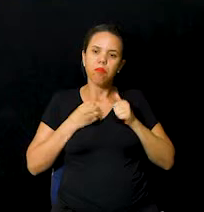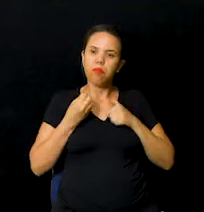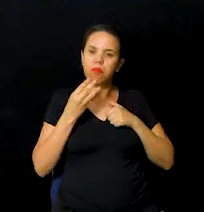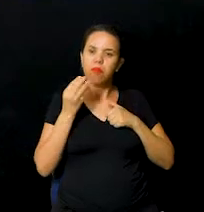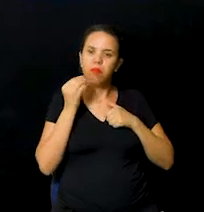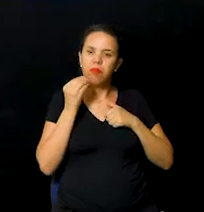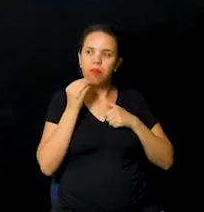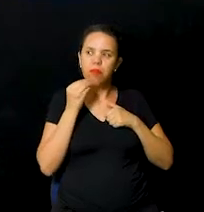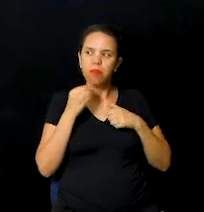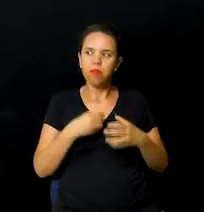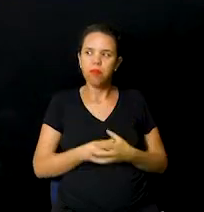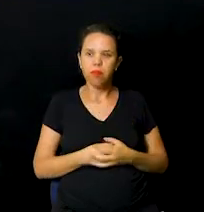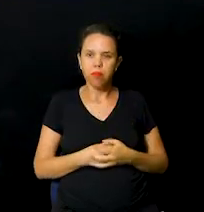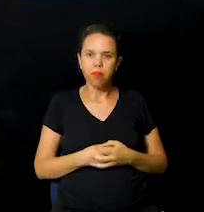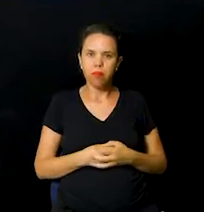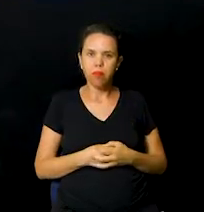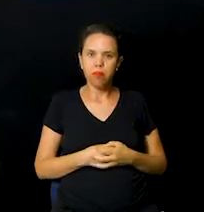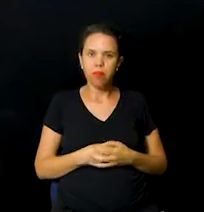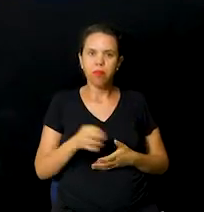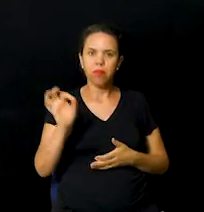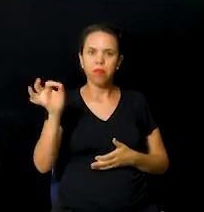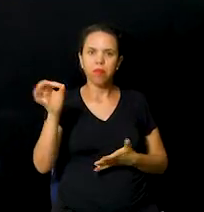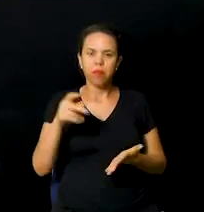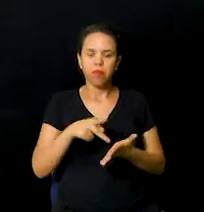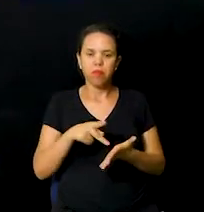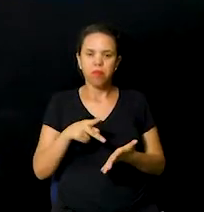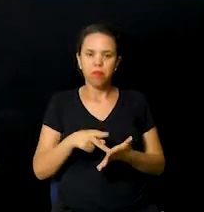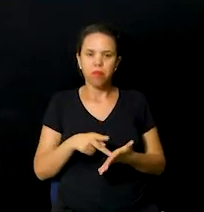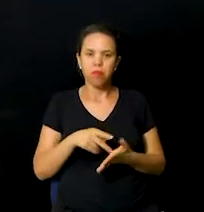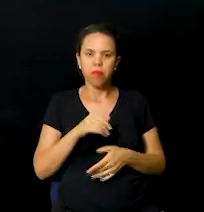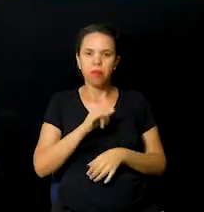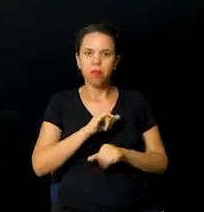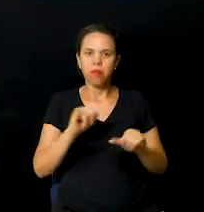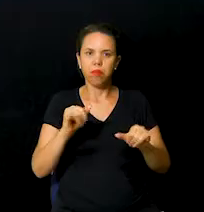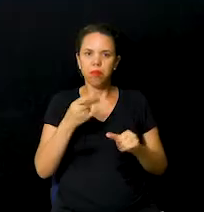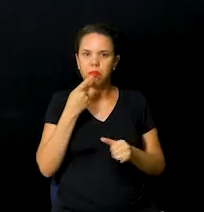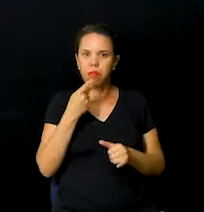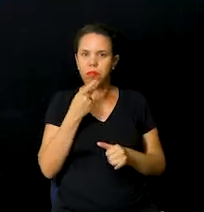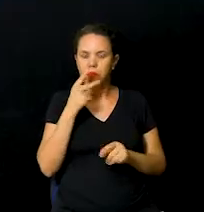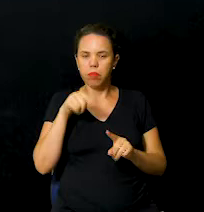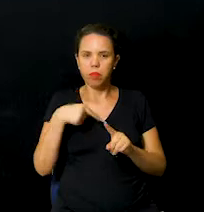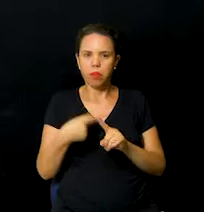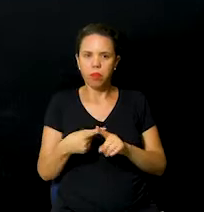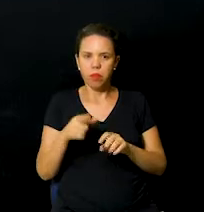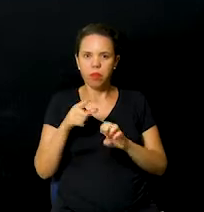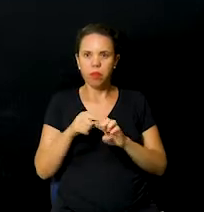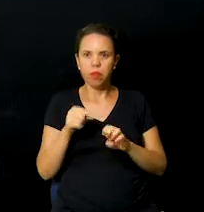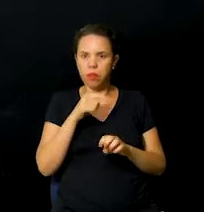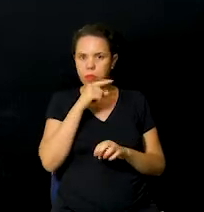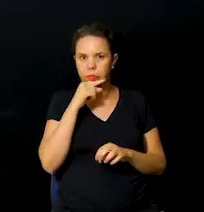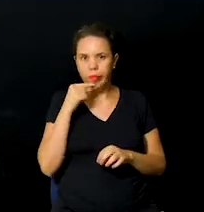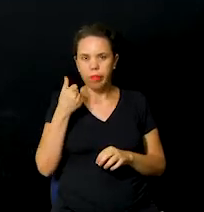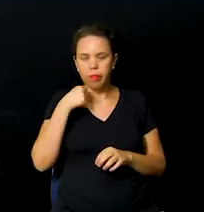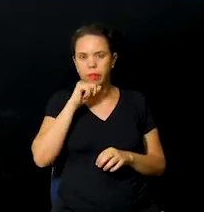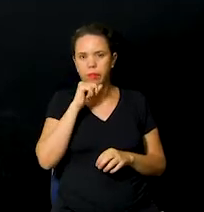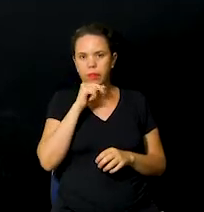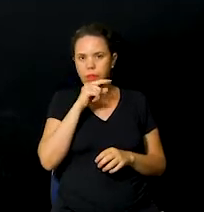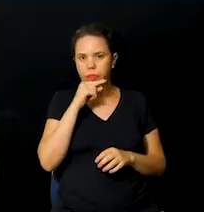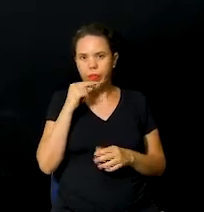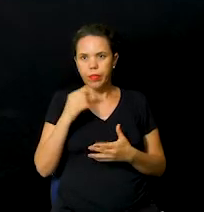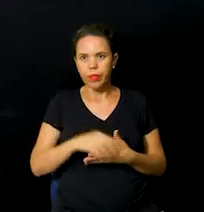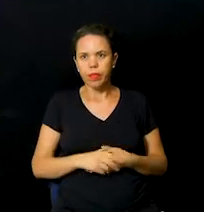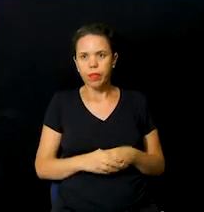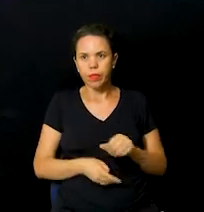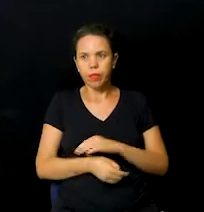boa oportunidade, né? Com certeza. Eu gostaria de ressaltar também que, além de ser empreendedora, eu sou mãe,